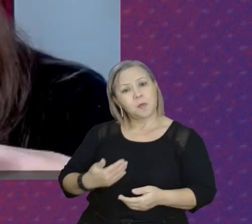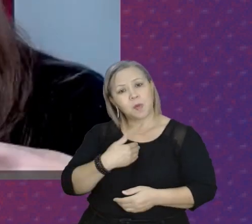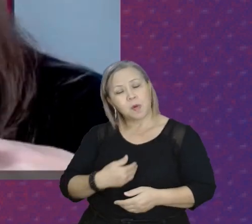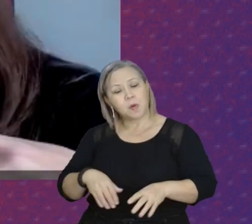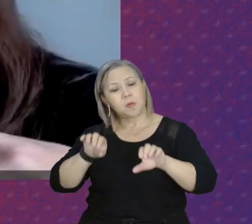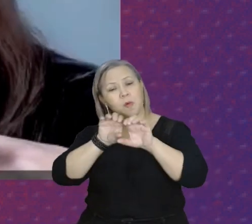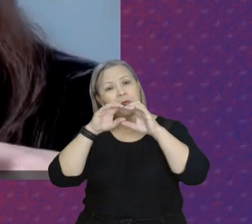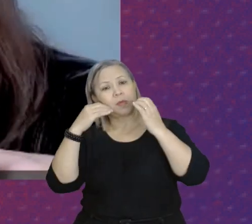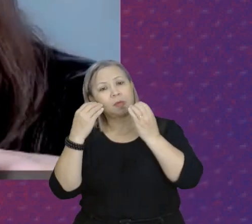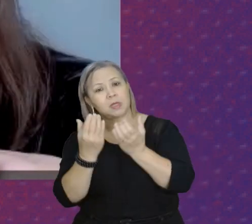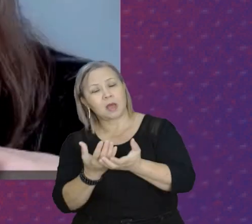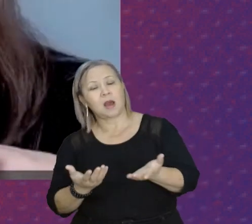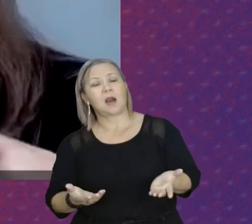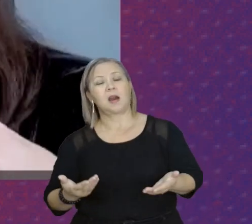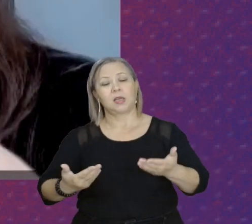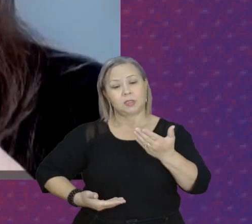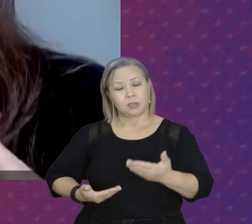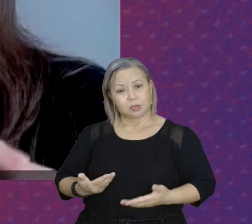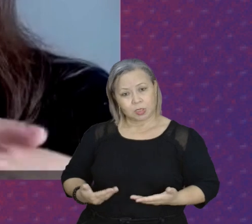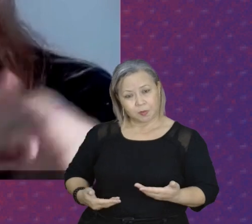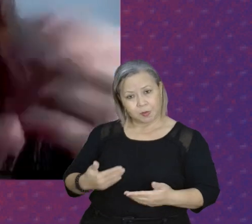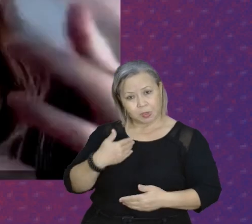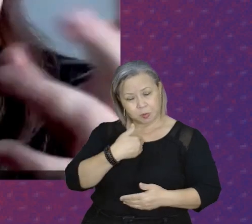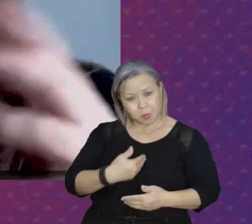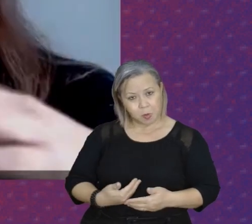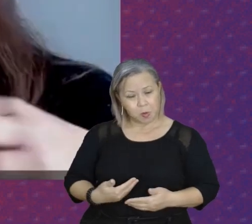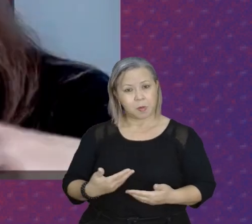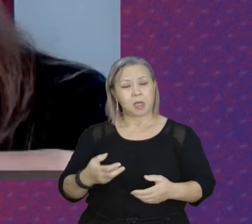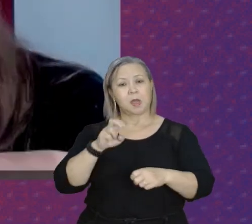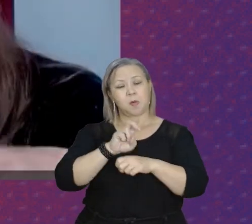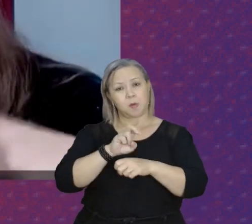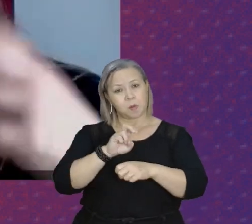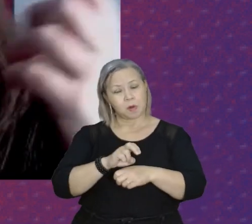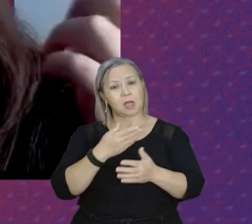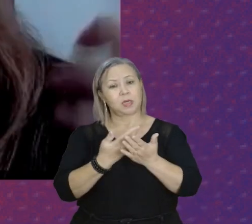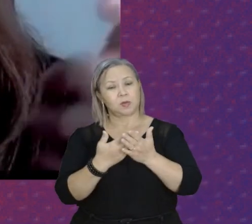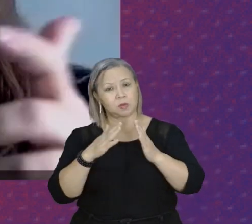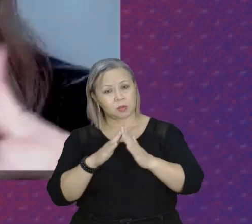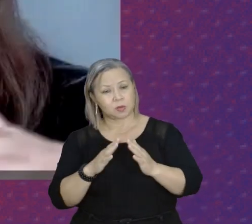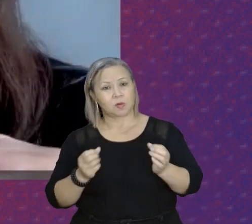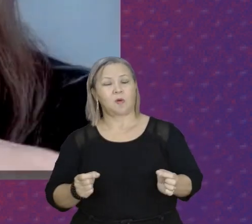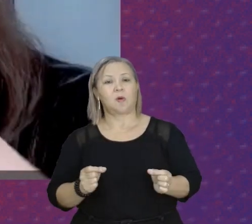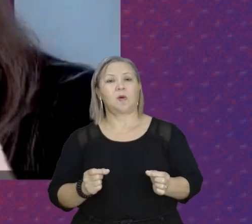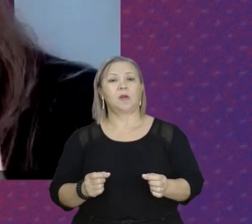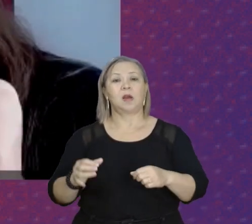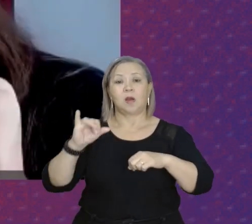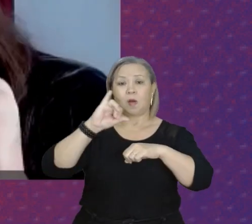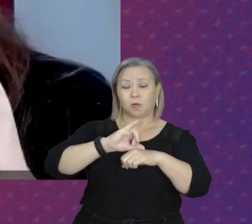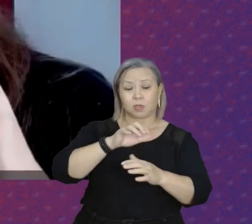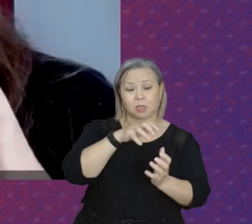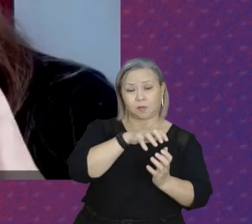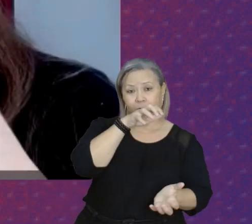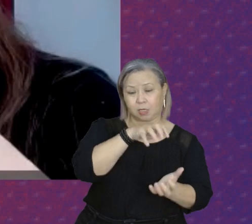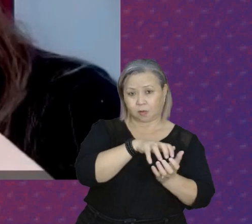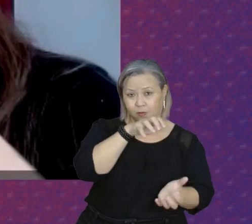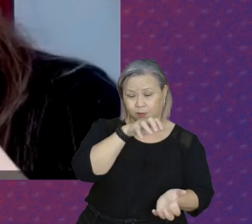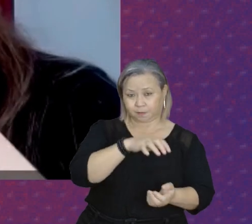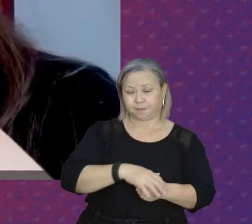comunitária, na esfera dos serviços públicos, com creches, com escolas, com centro de dias para idosos, por